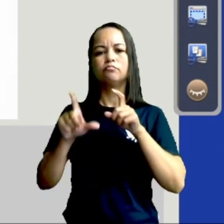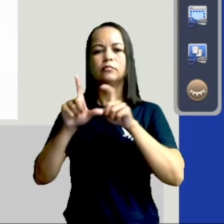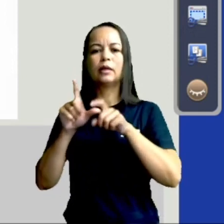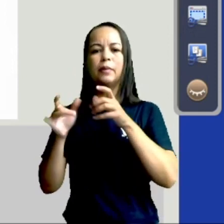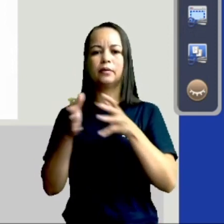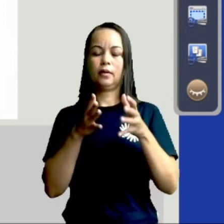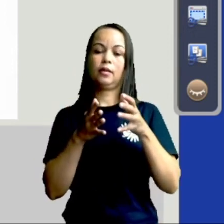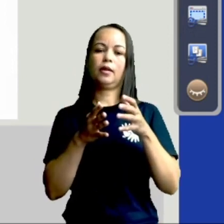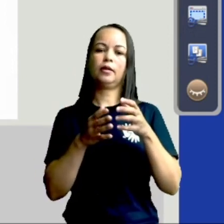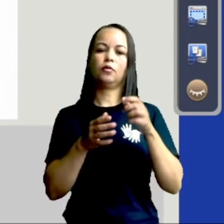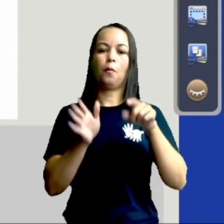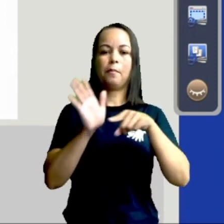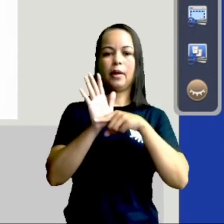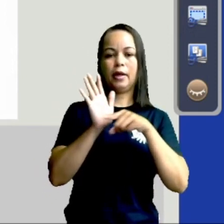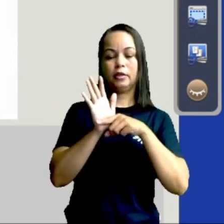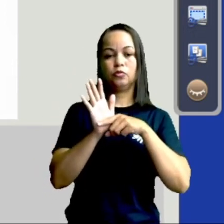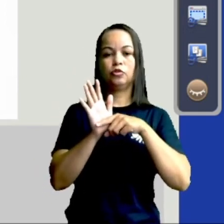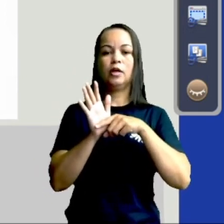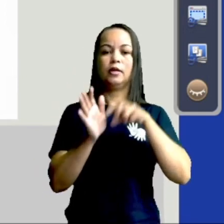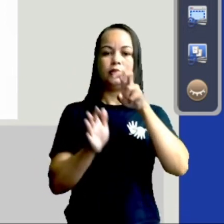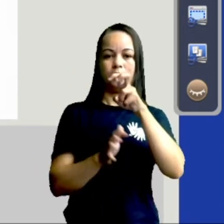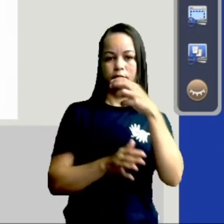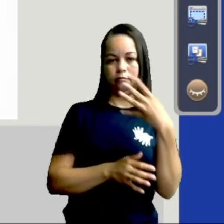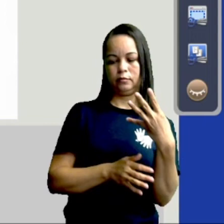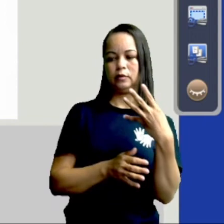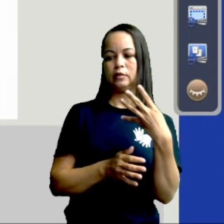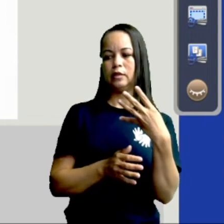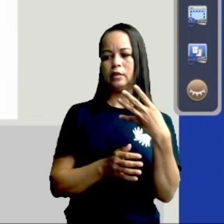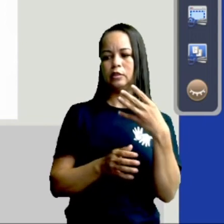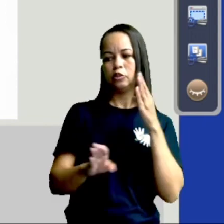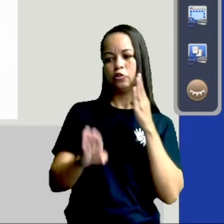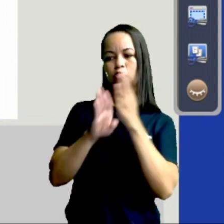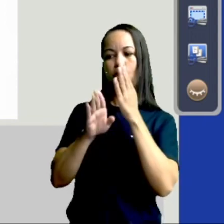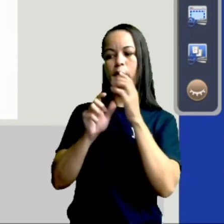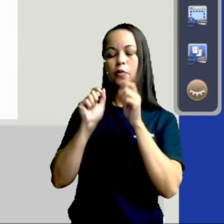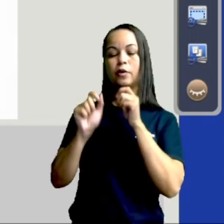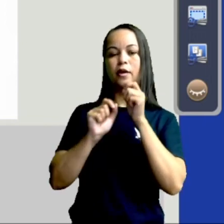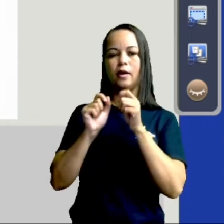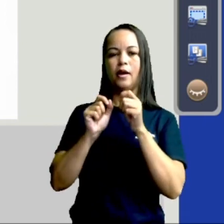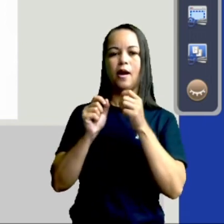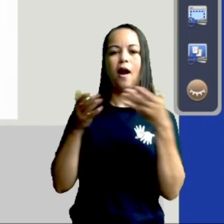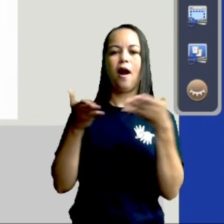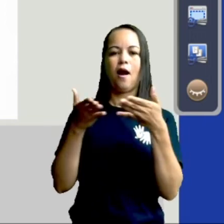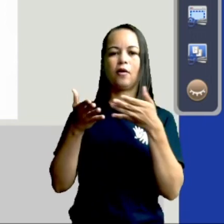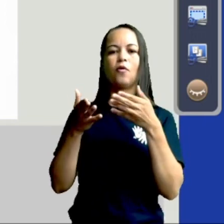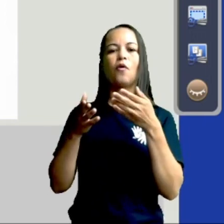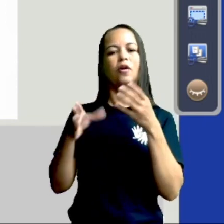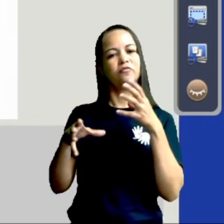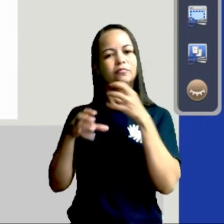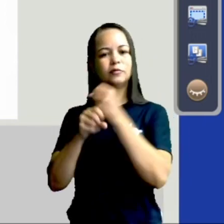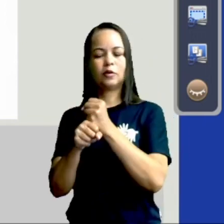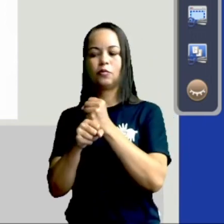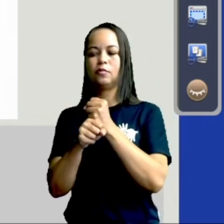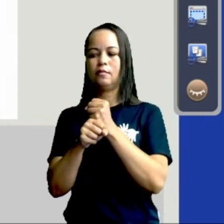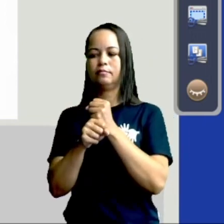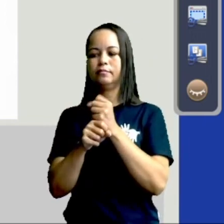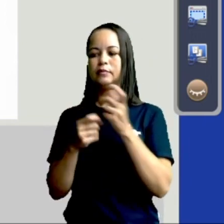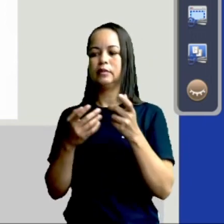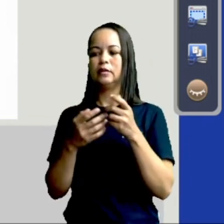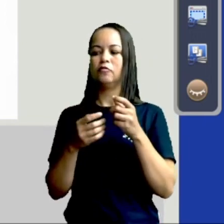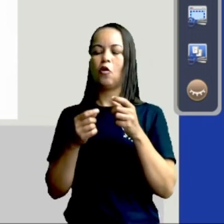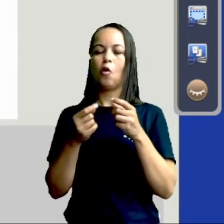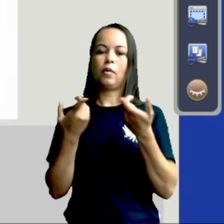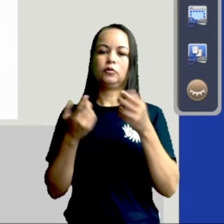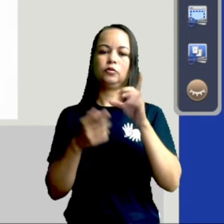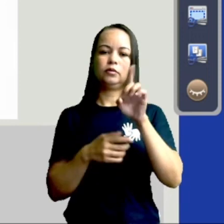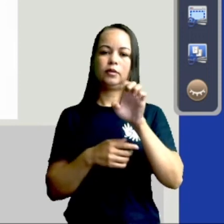menos 54. Descobriu quem é A, B e C, aí vem para cá, calcular o discriminante, tá bom? Olha a fórmula do